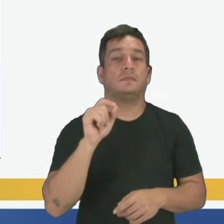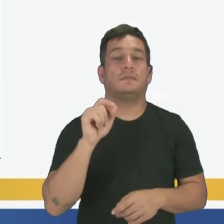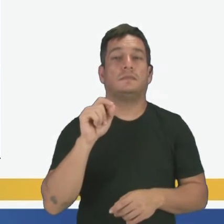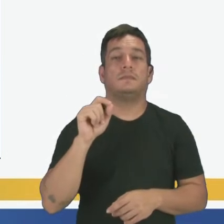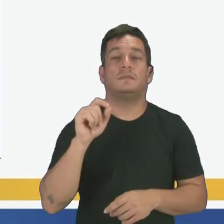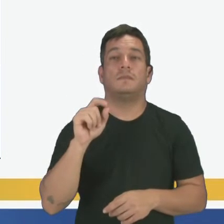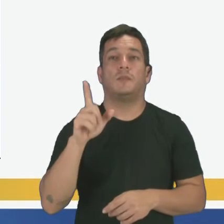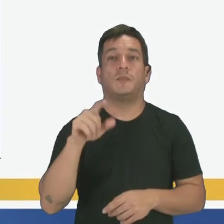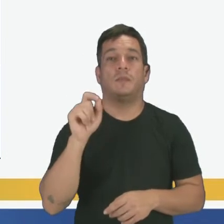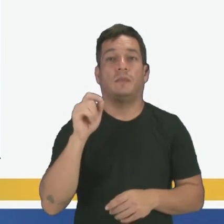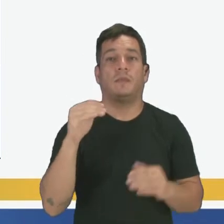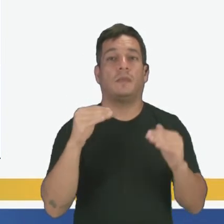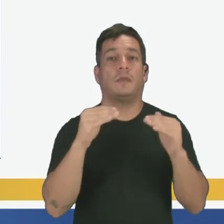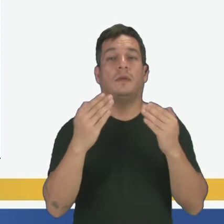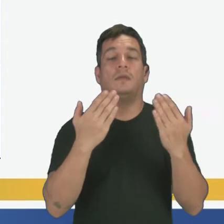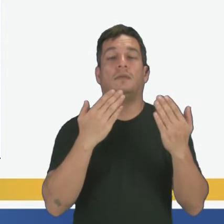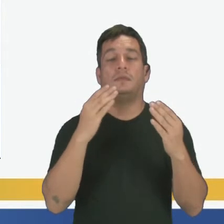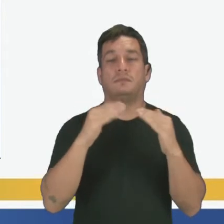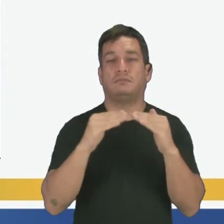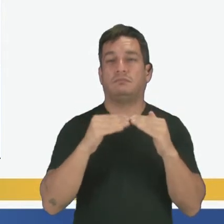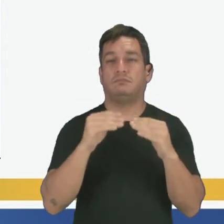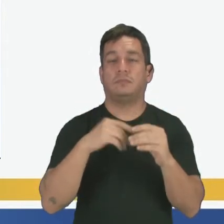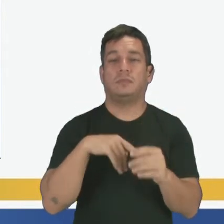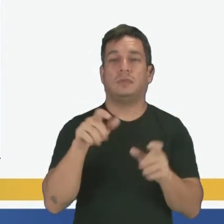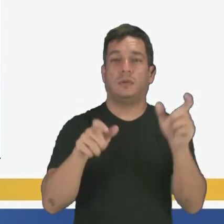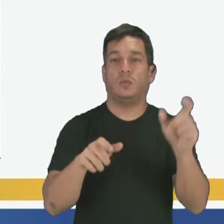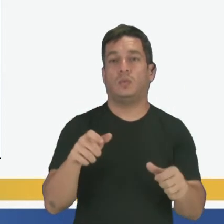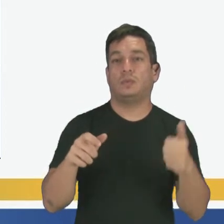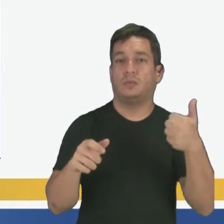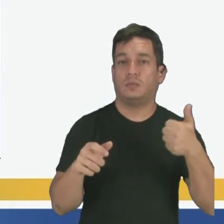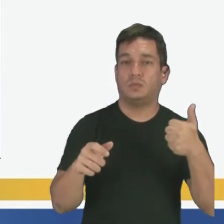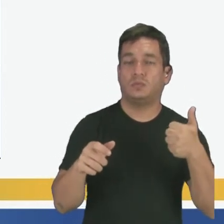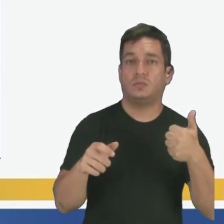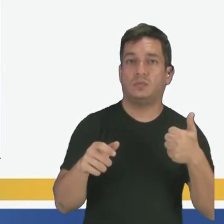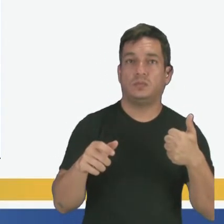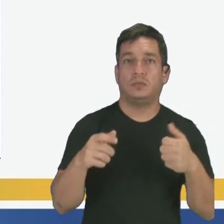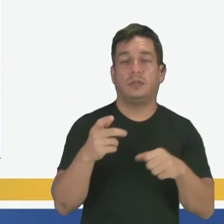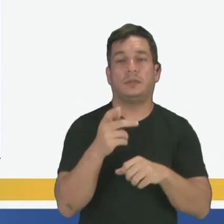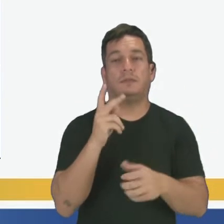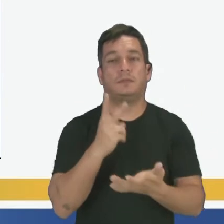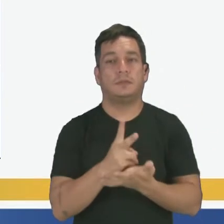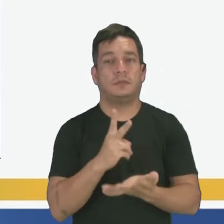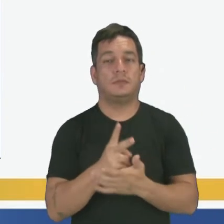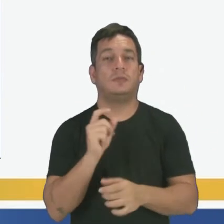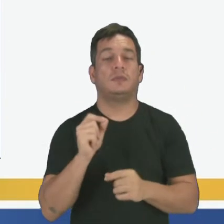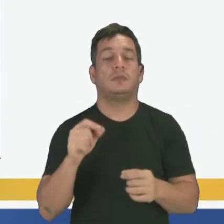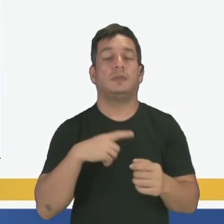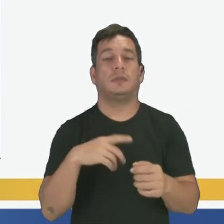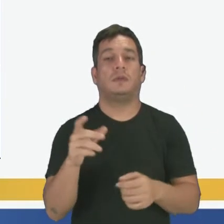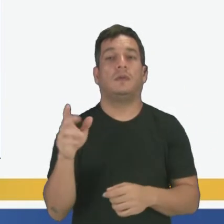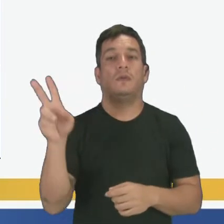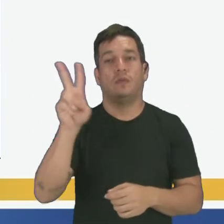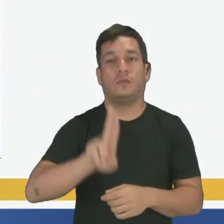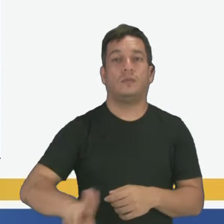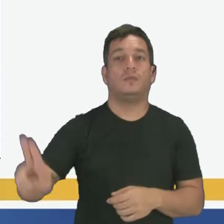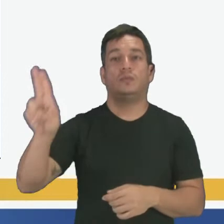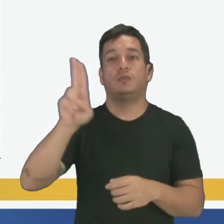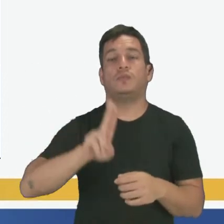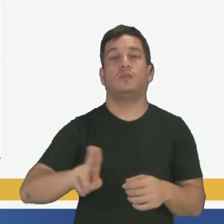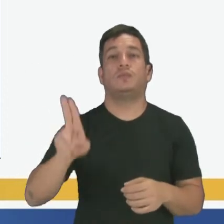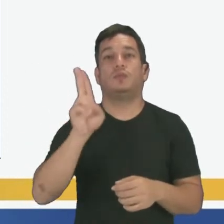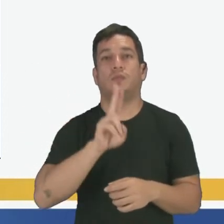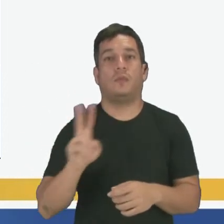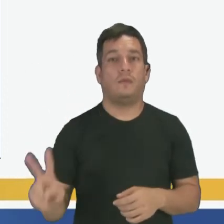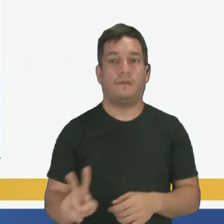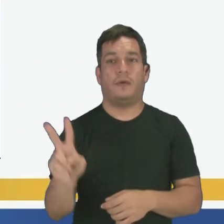aquilo que seria equiparado lá na coluna 1, né? Ela busca sempre o valor universal, não opcional,